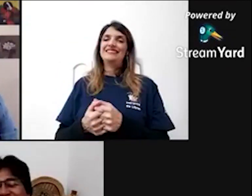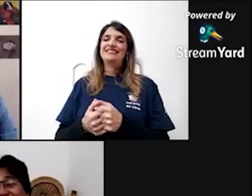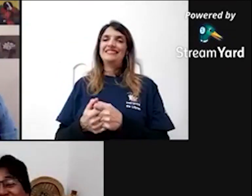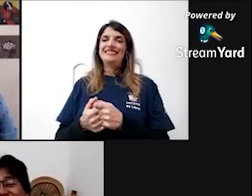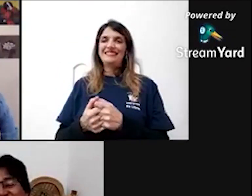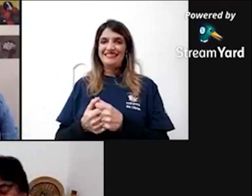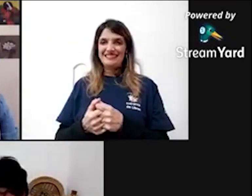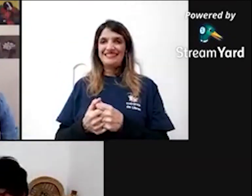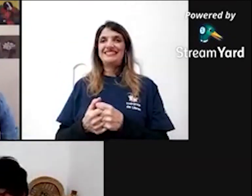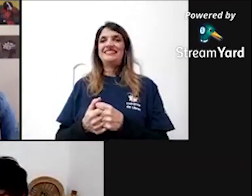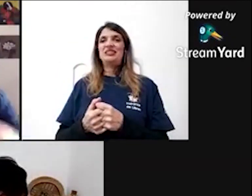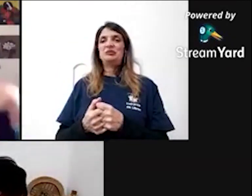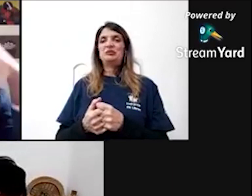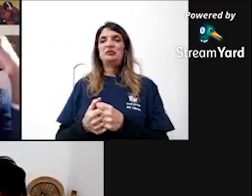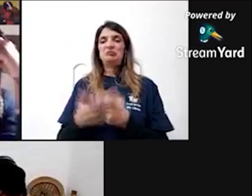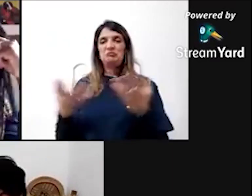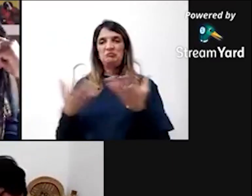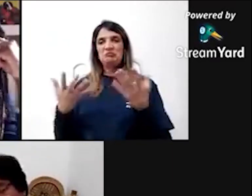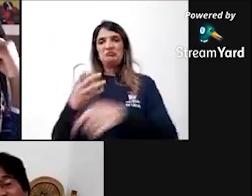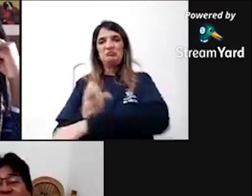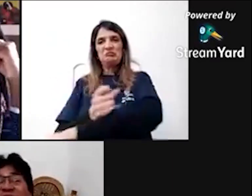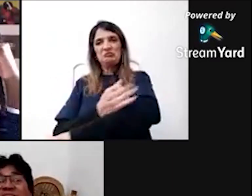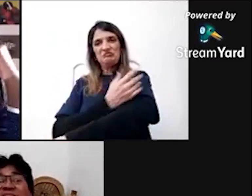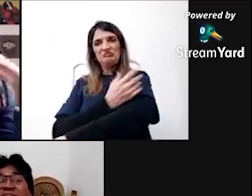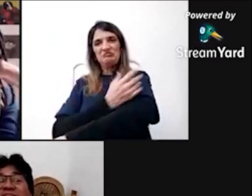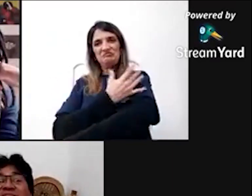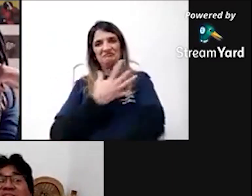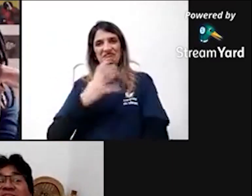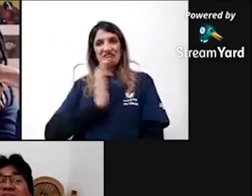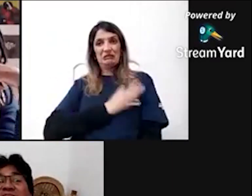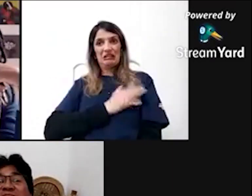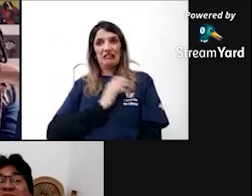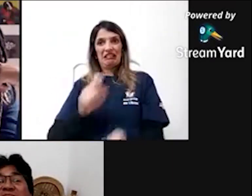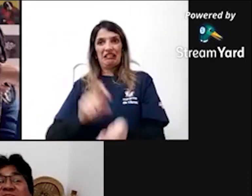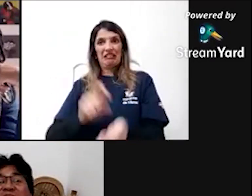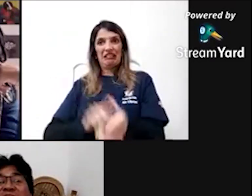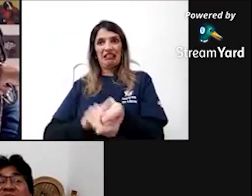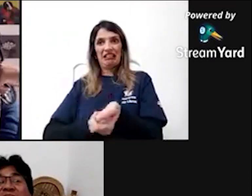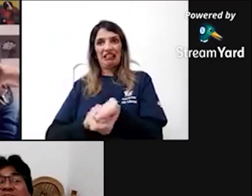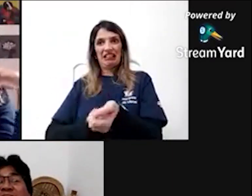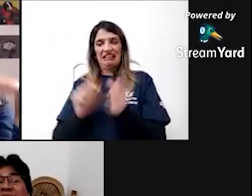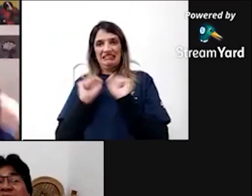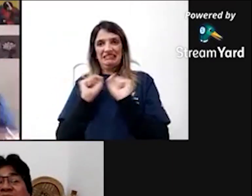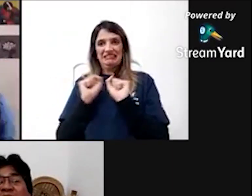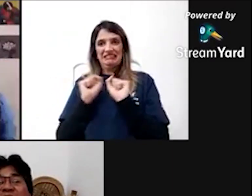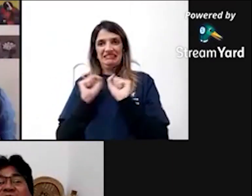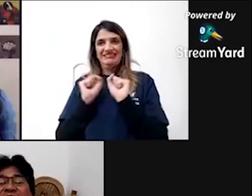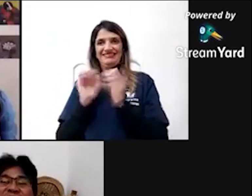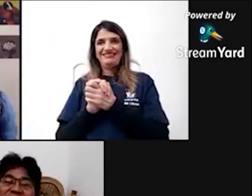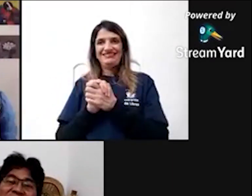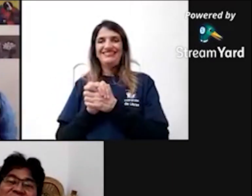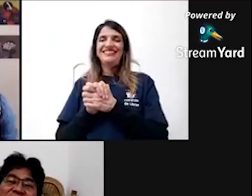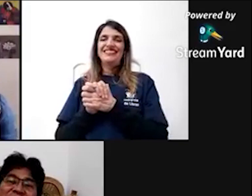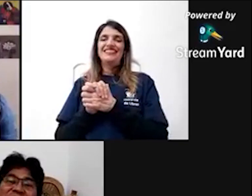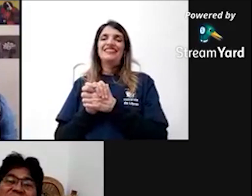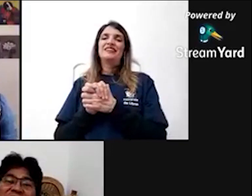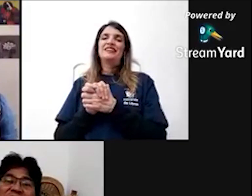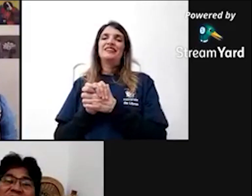Poxa vida, fiquei agora assim tremendo de medo. Muita gente falou depois correr atrás de mim.